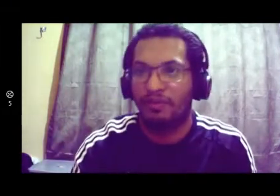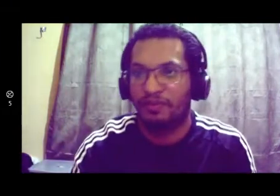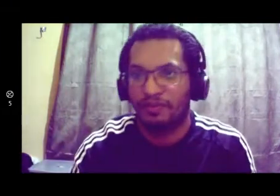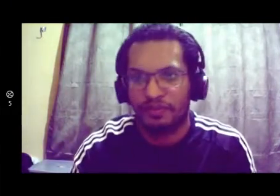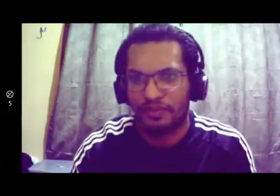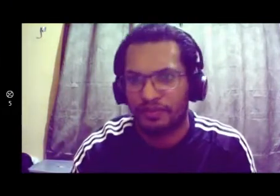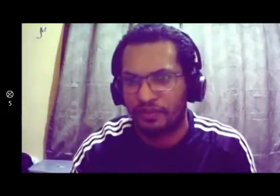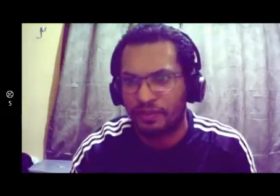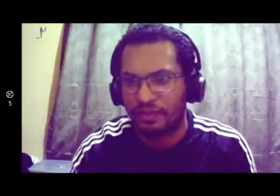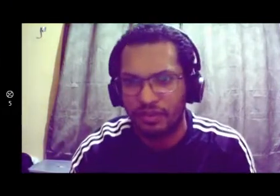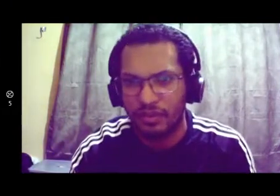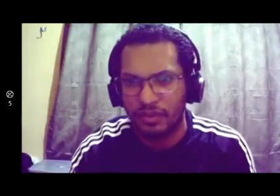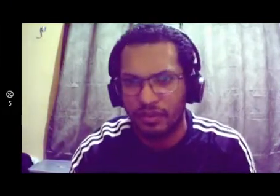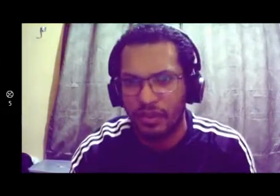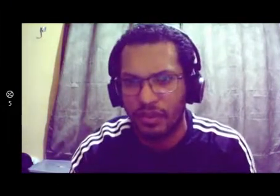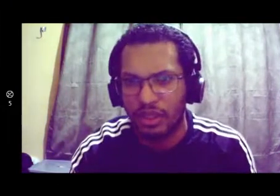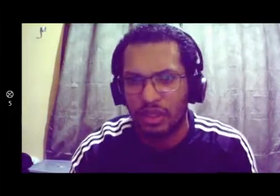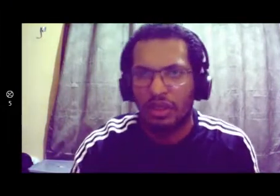bom?